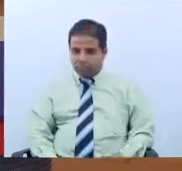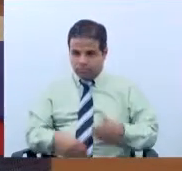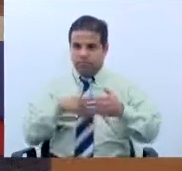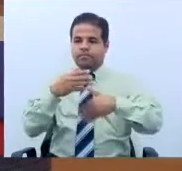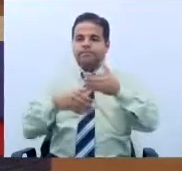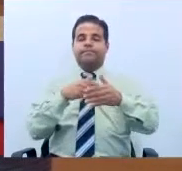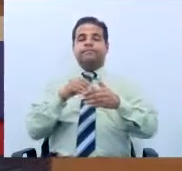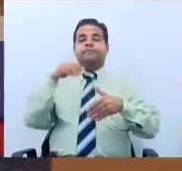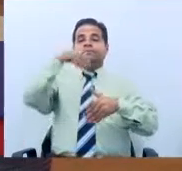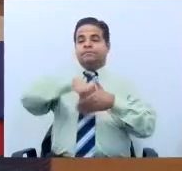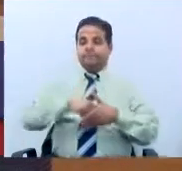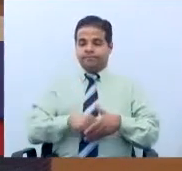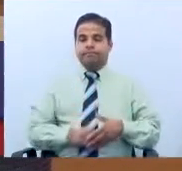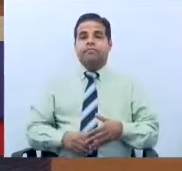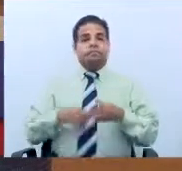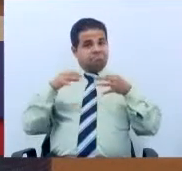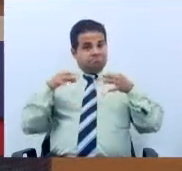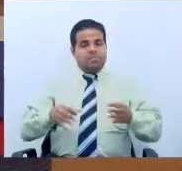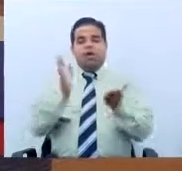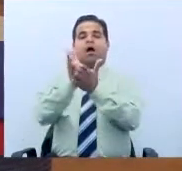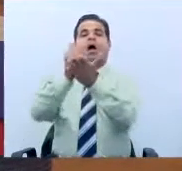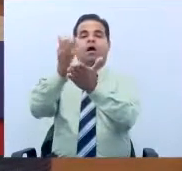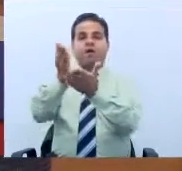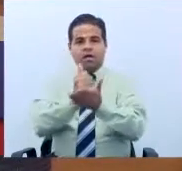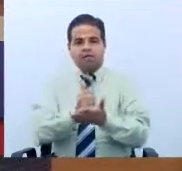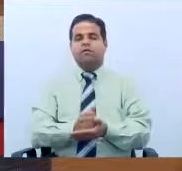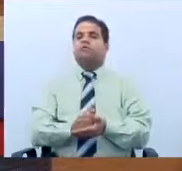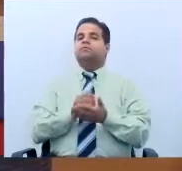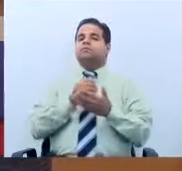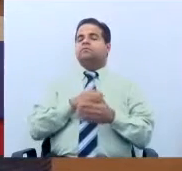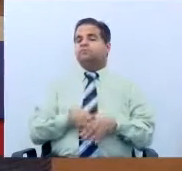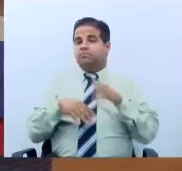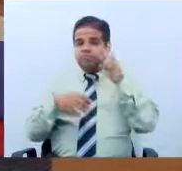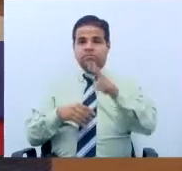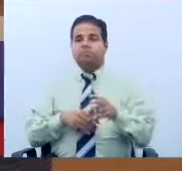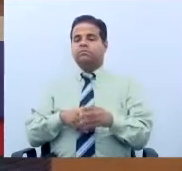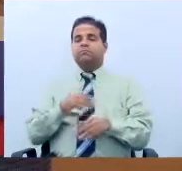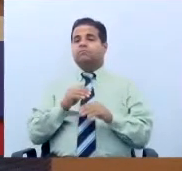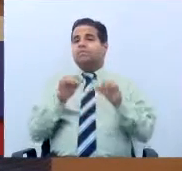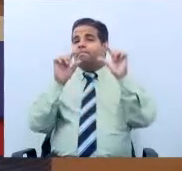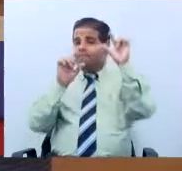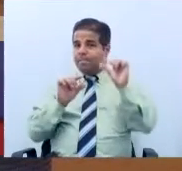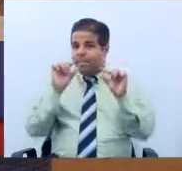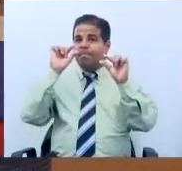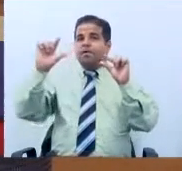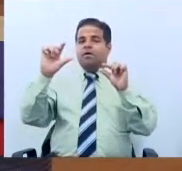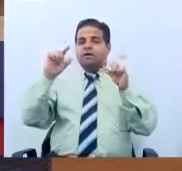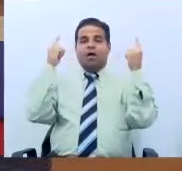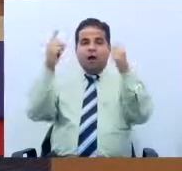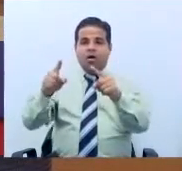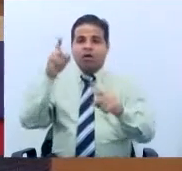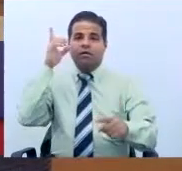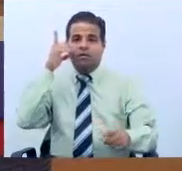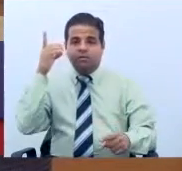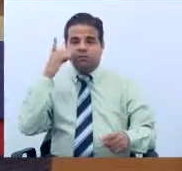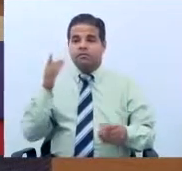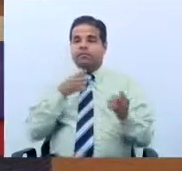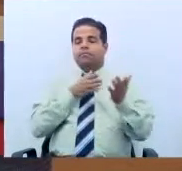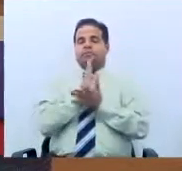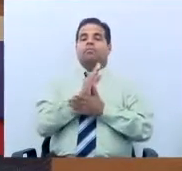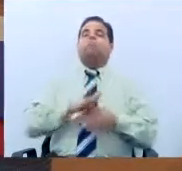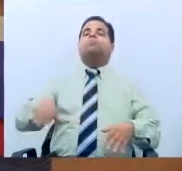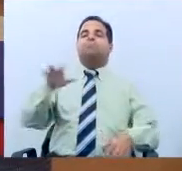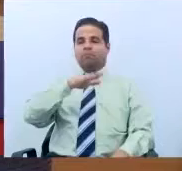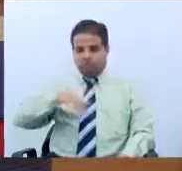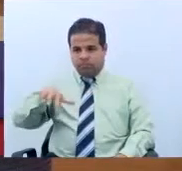que a eleição foi uma eleição dividida, claramente dividida, com a margem pequena para a presidente Dilma, passou aí,